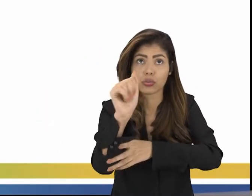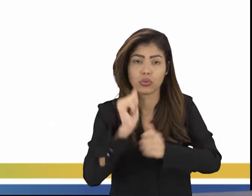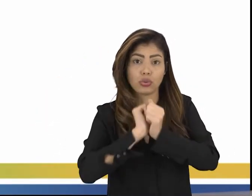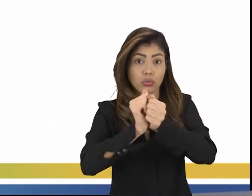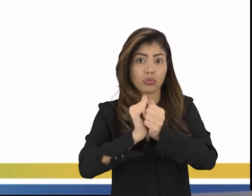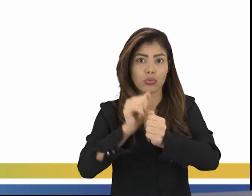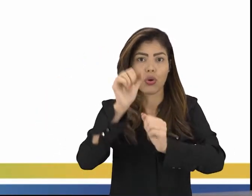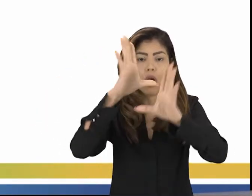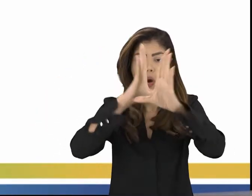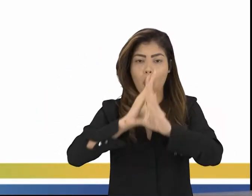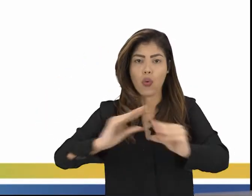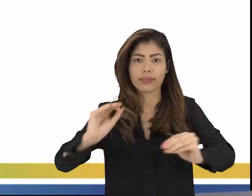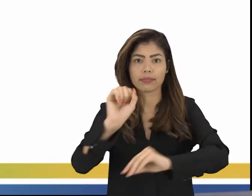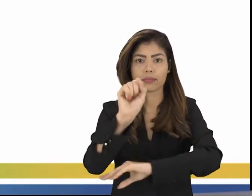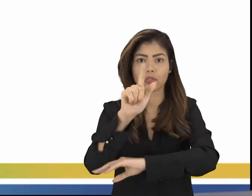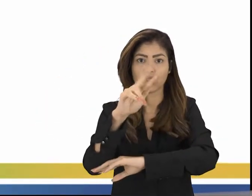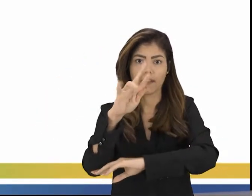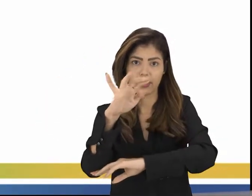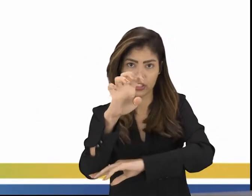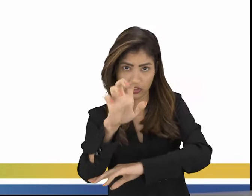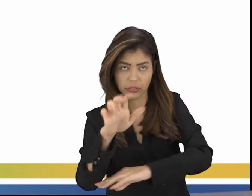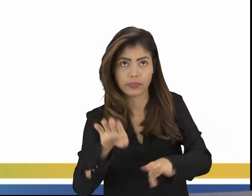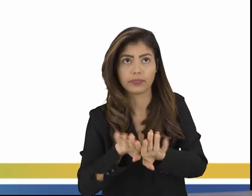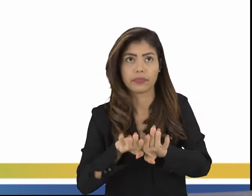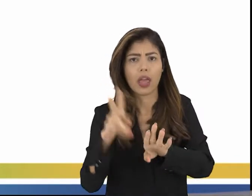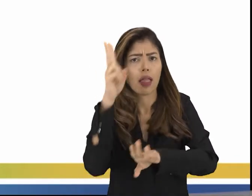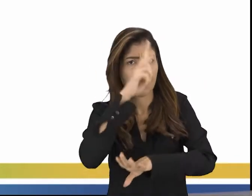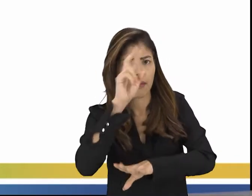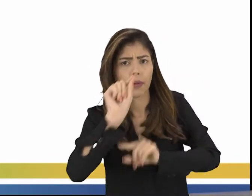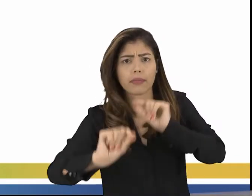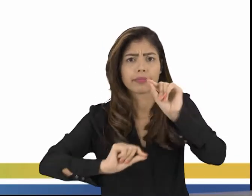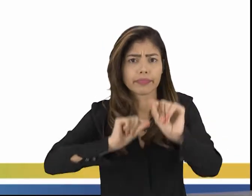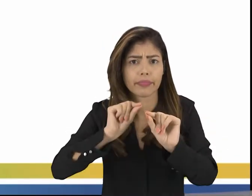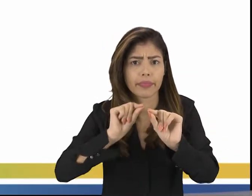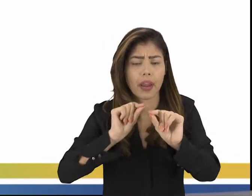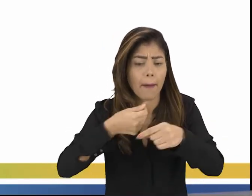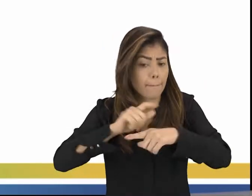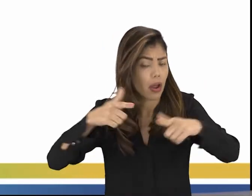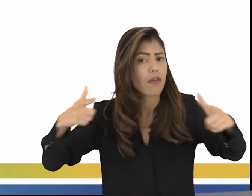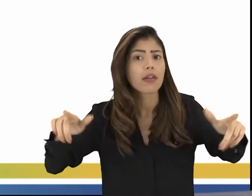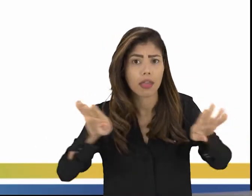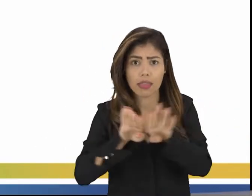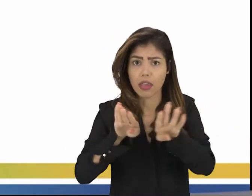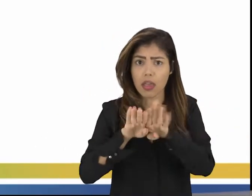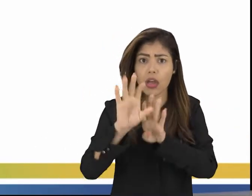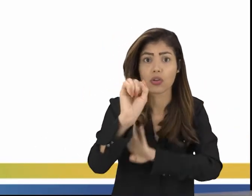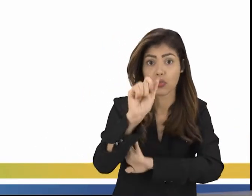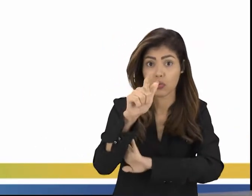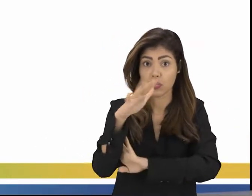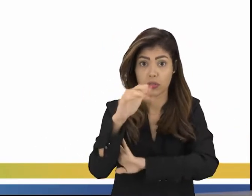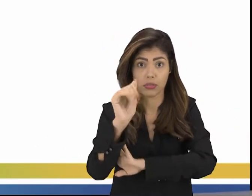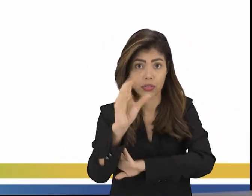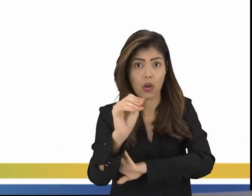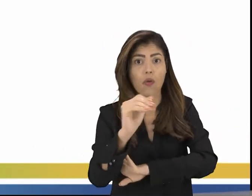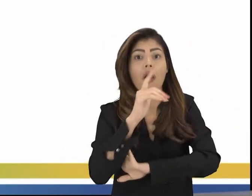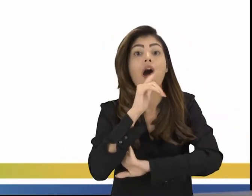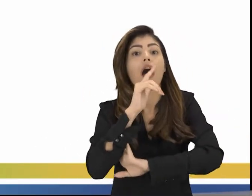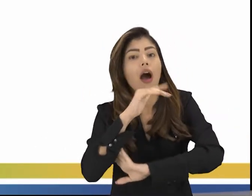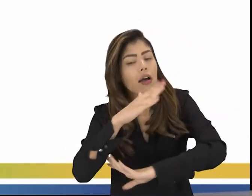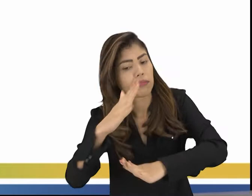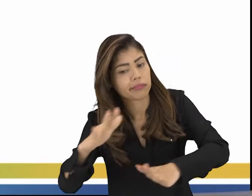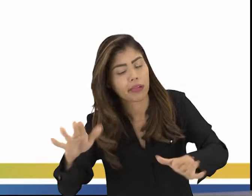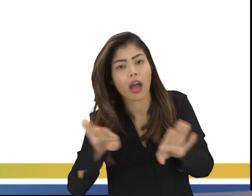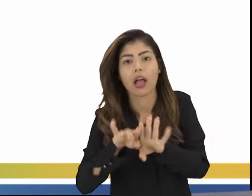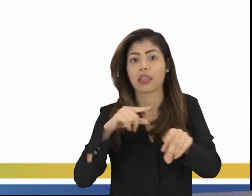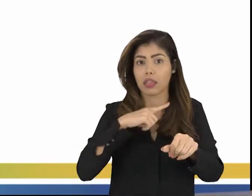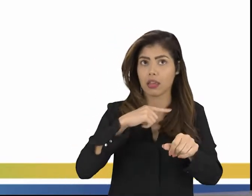solvente. É importante nós lembrarmos que as soluções, na sua maioria, elas são soluções aquosas. E o